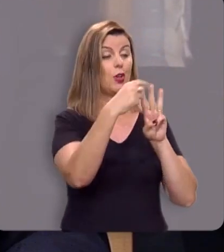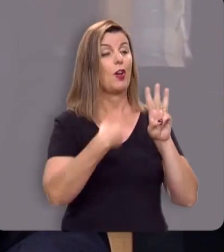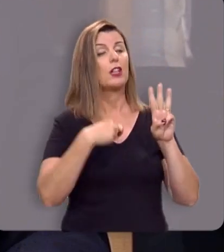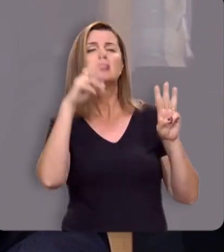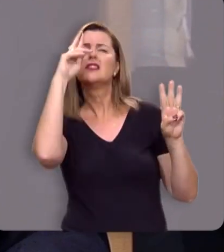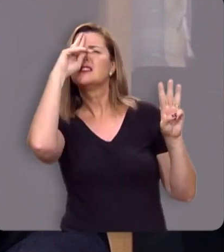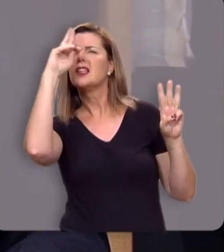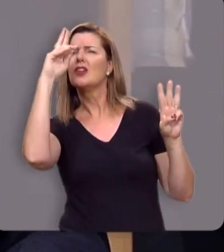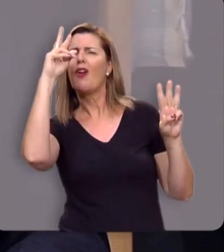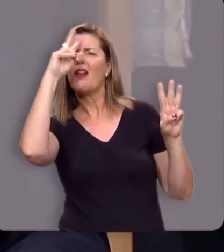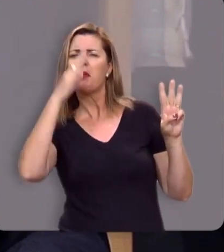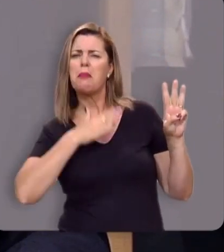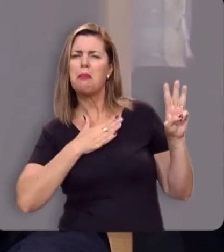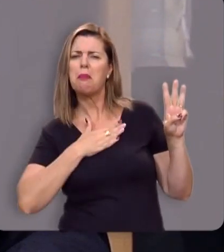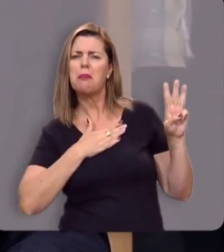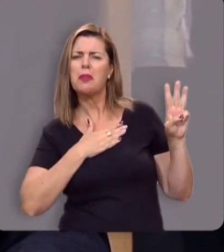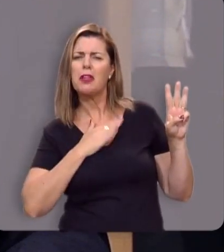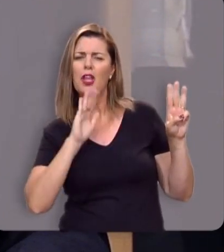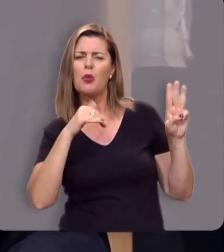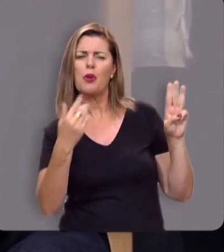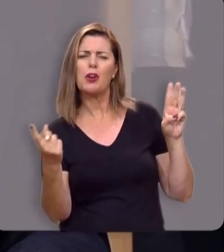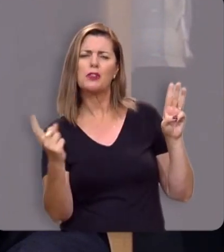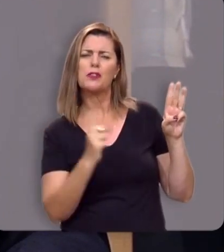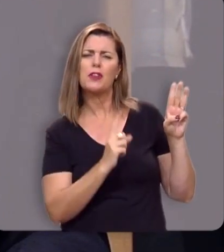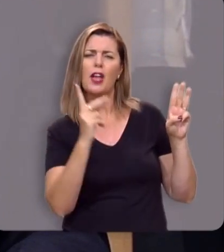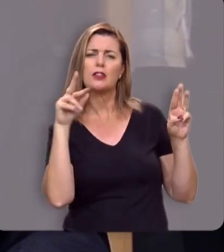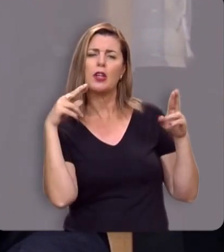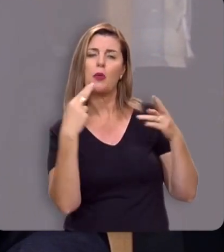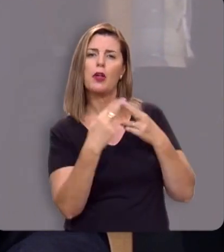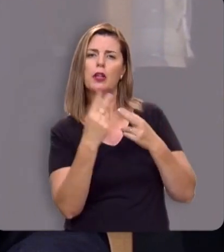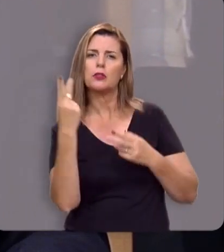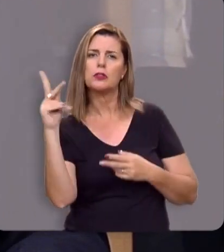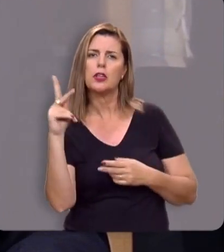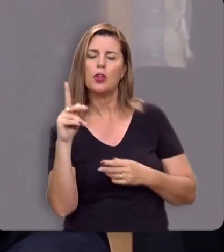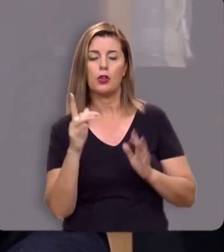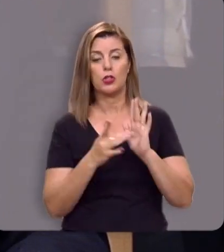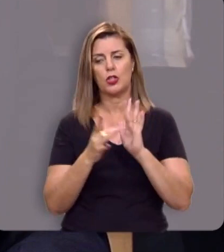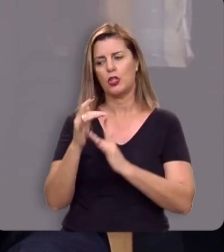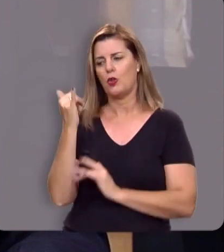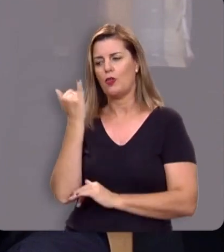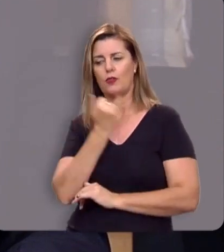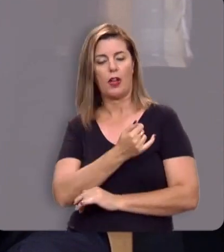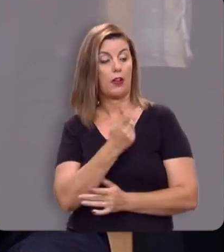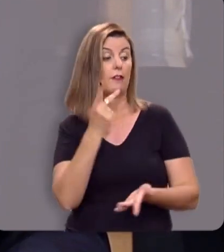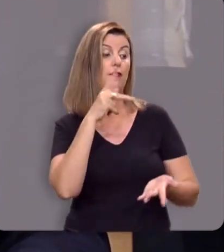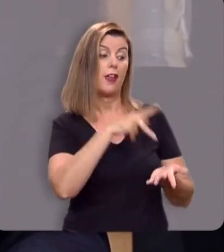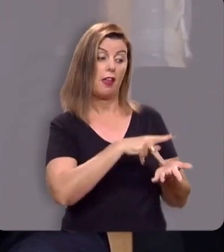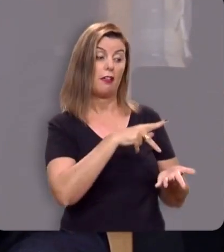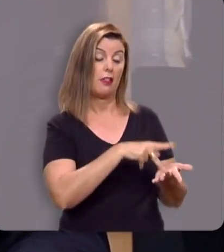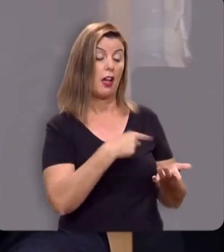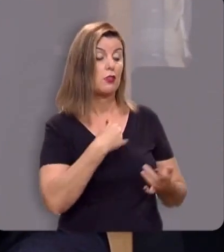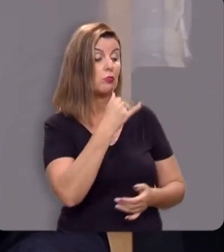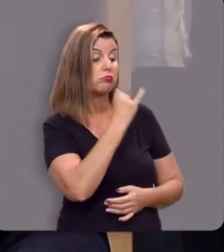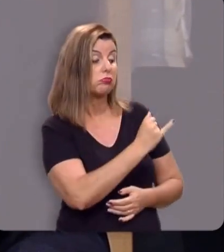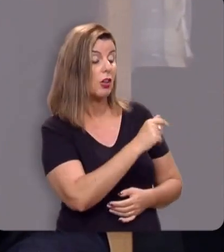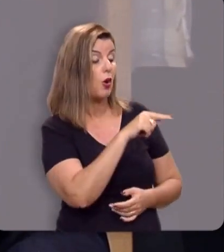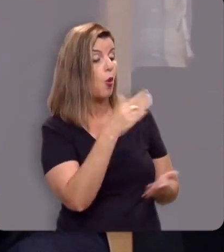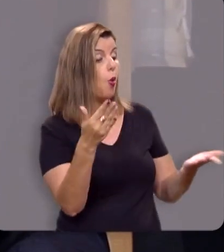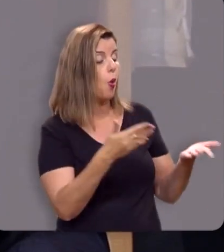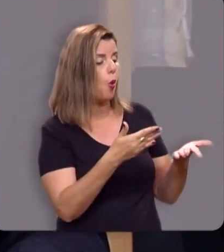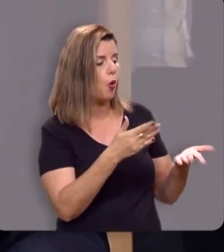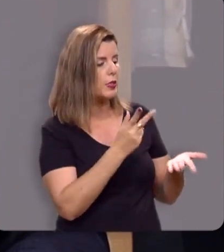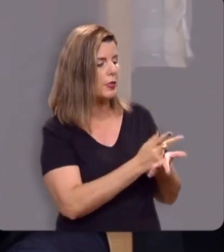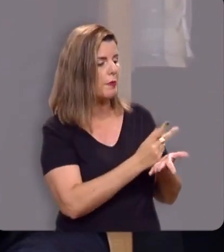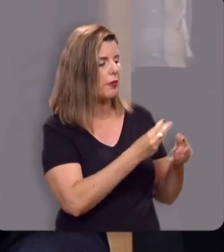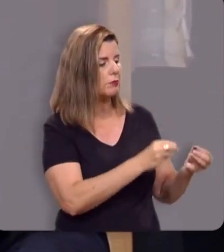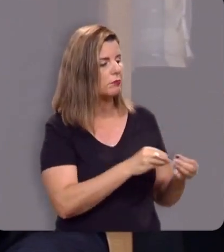Senhor, lembra-te de mim quando vieres no teu reino. E Jesus diz a ele: em verdade te digo que hoje